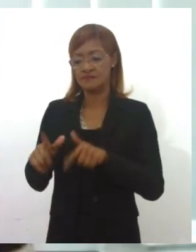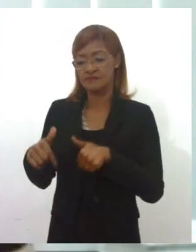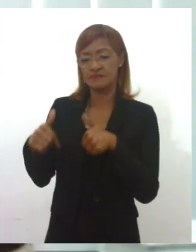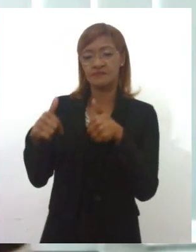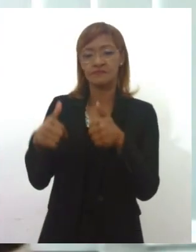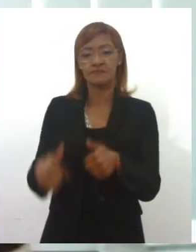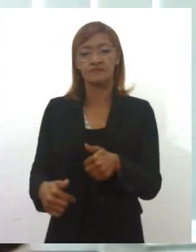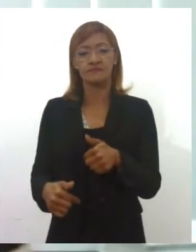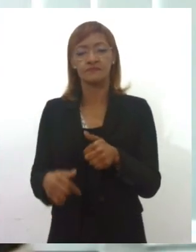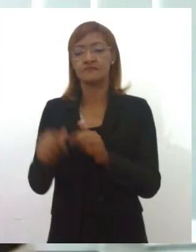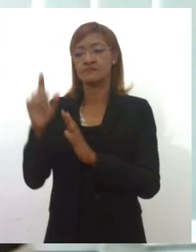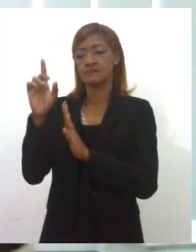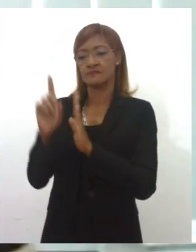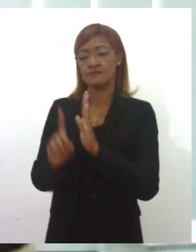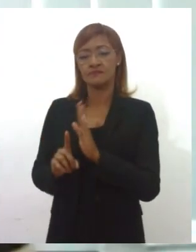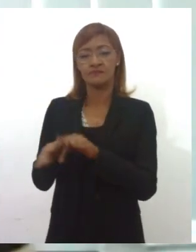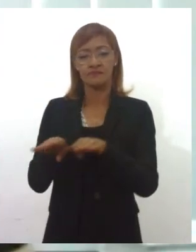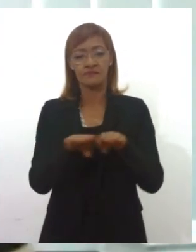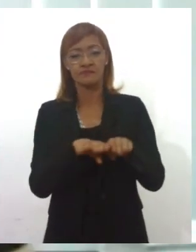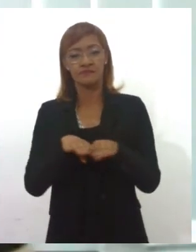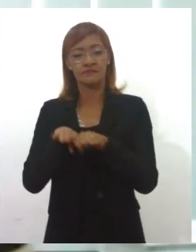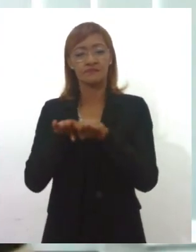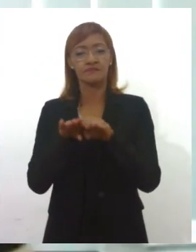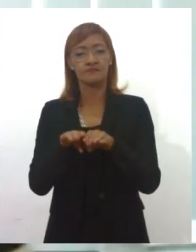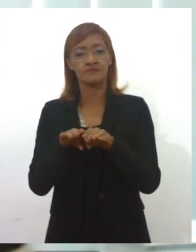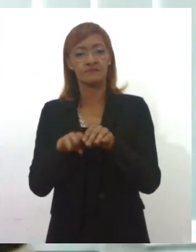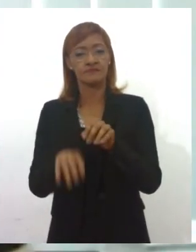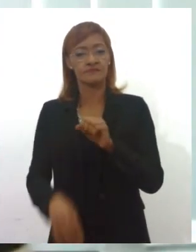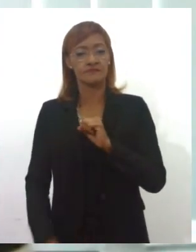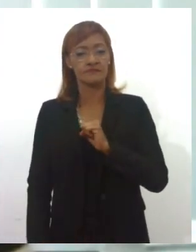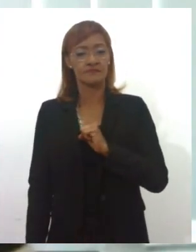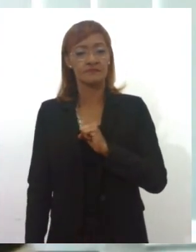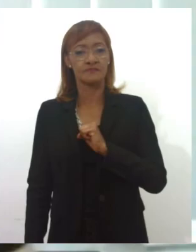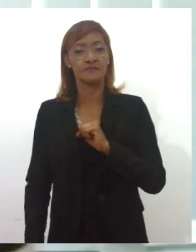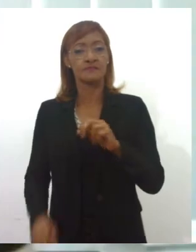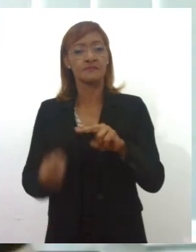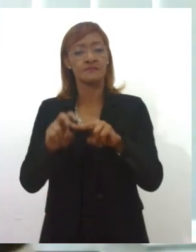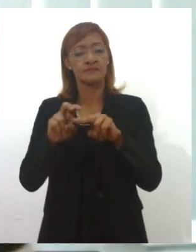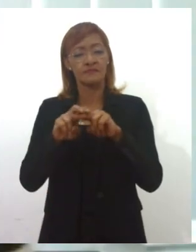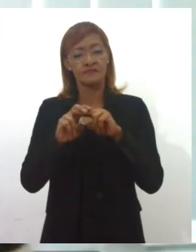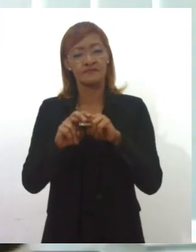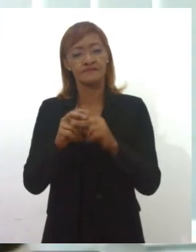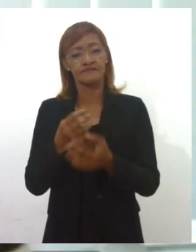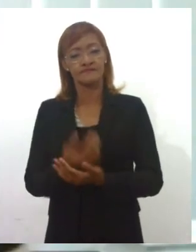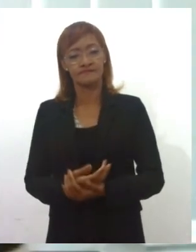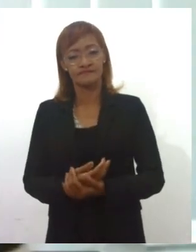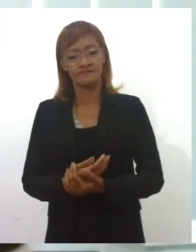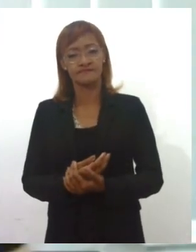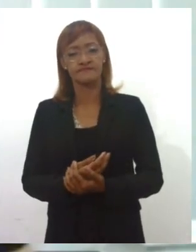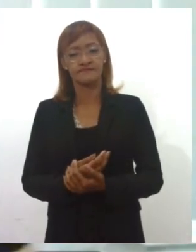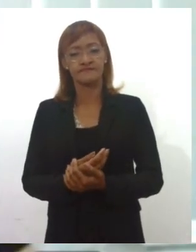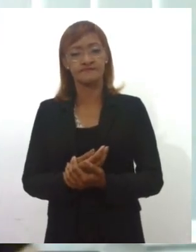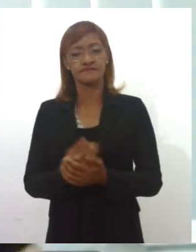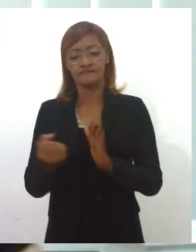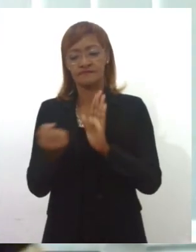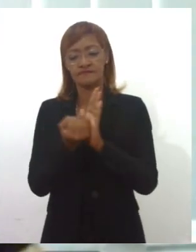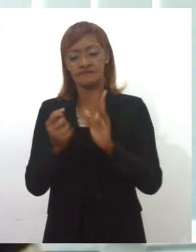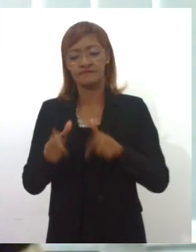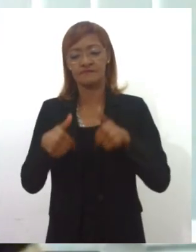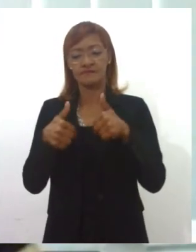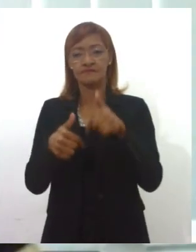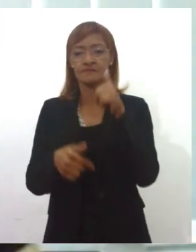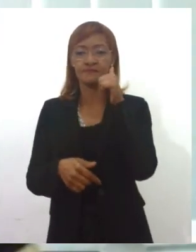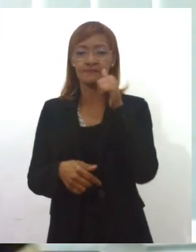pelos seus direitos pela igualdade de gênero então por isso eu considero um Marco na luta das mulheres